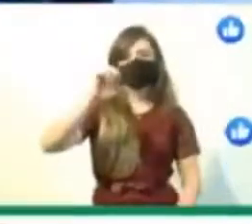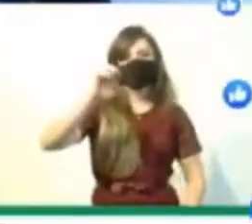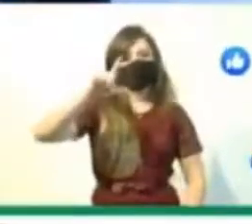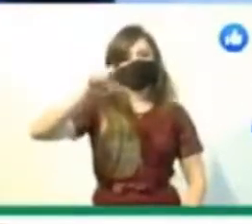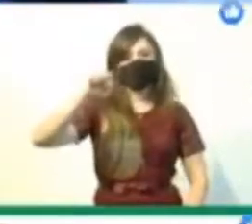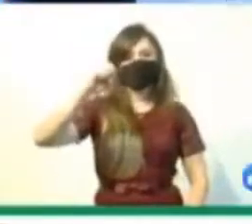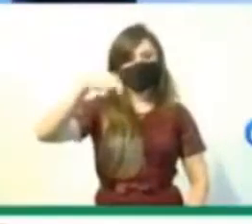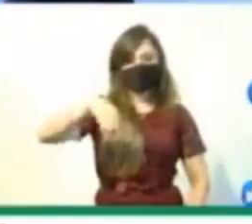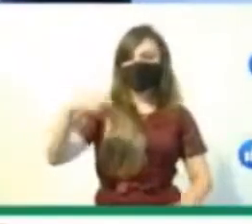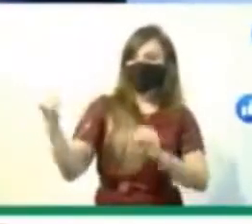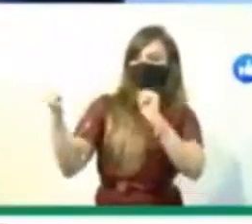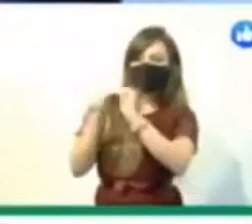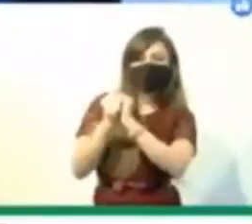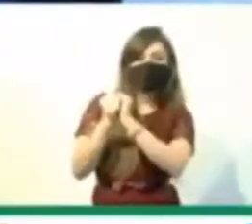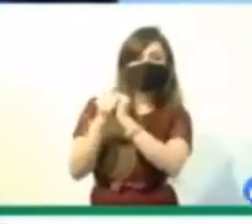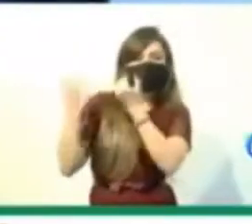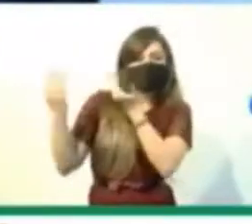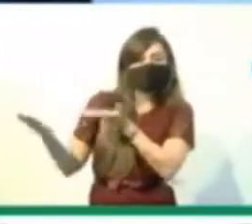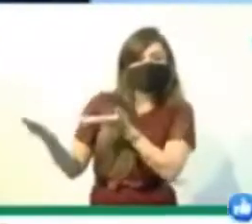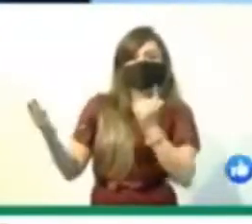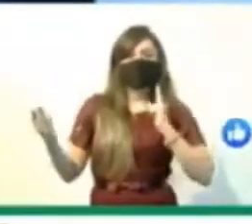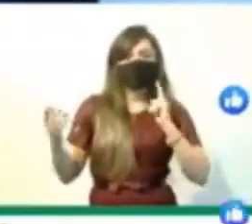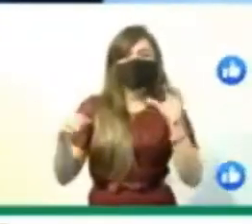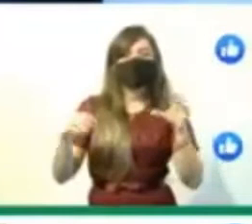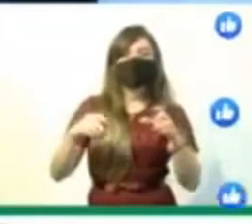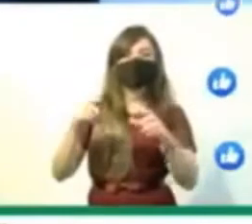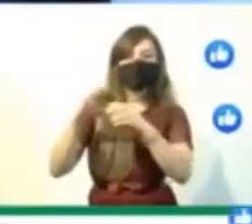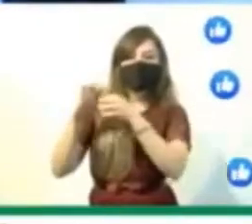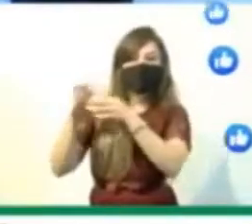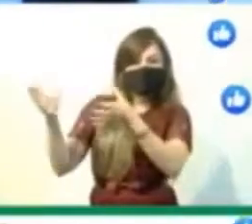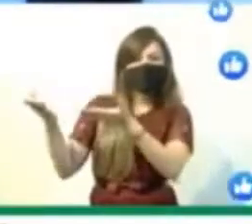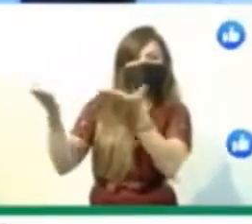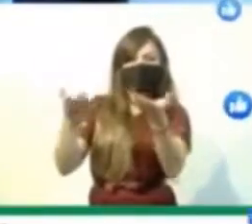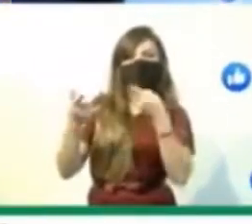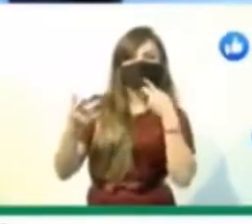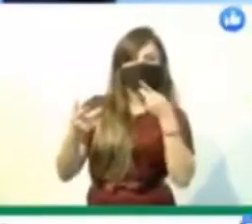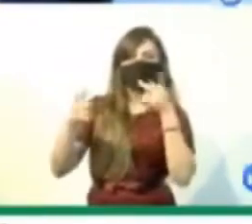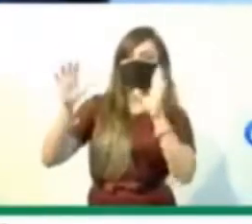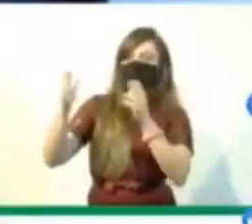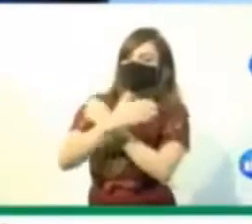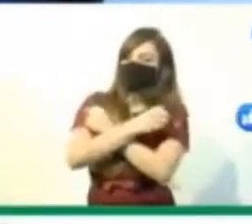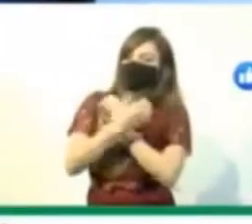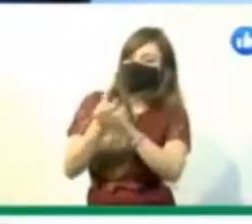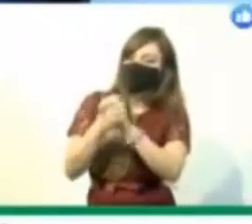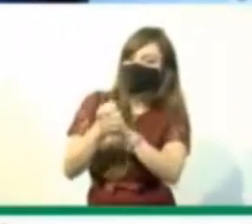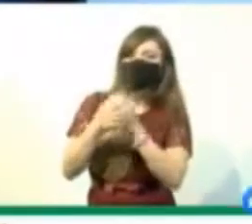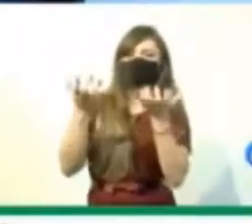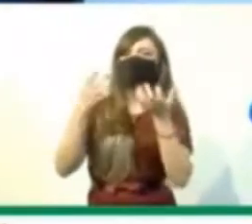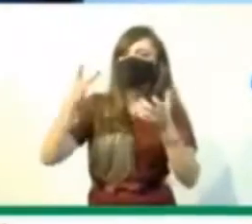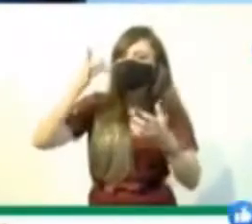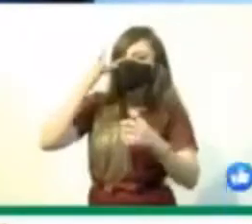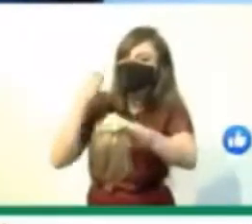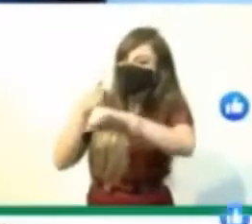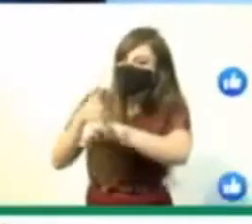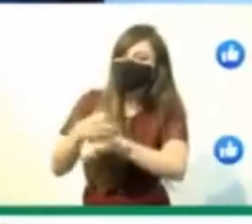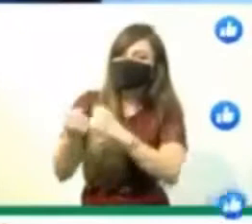ao lado, estou vendo aqui ao lado, eu vou passar o microfone para ele, mas Lielson, é um prazer recebê-lo. Queria estar aí